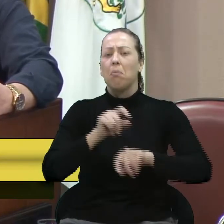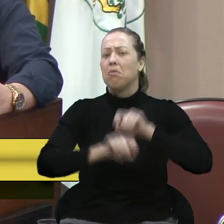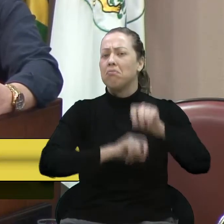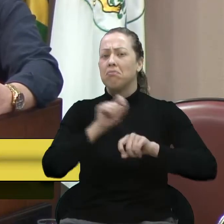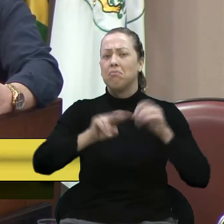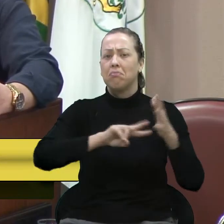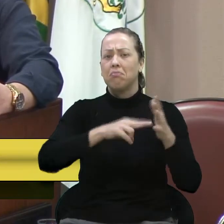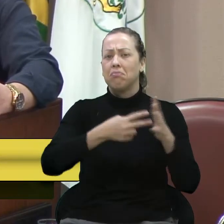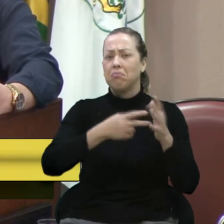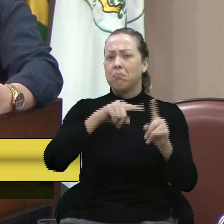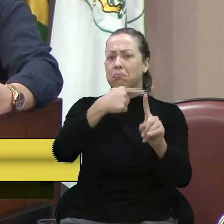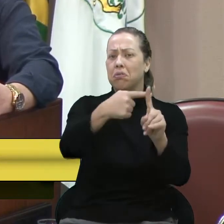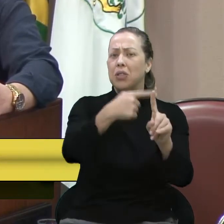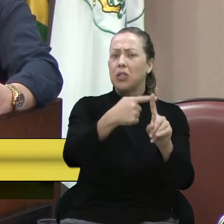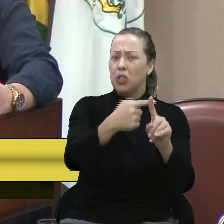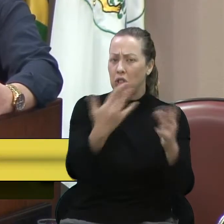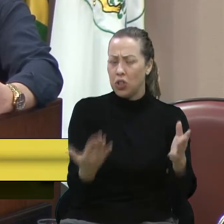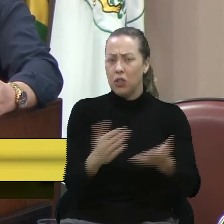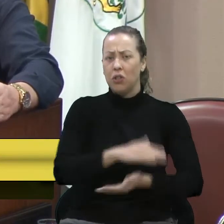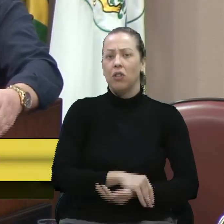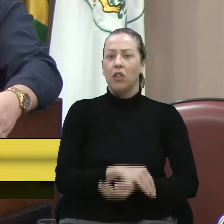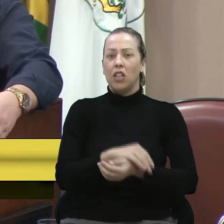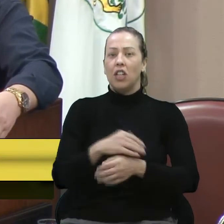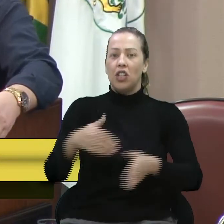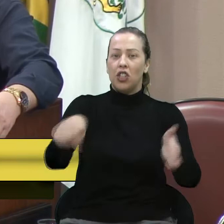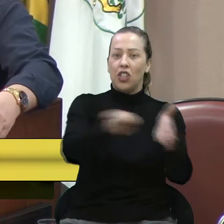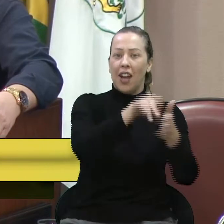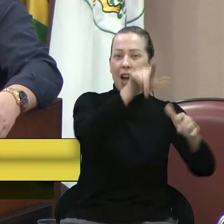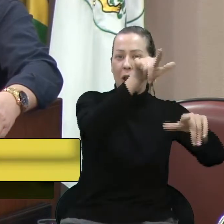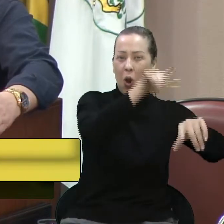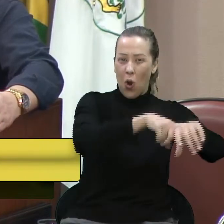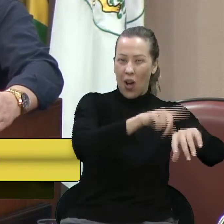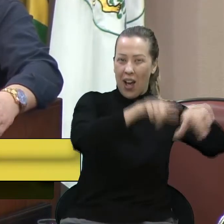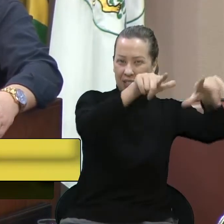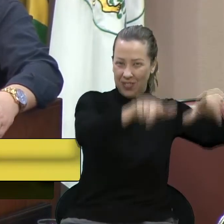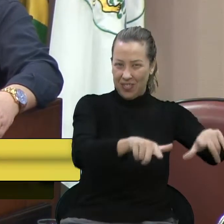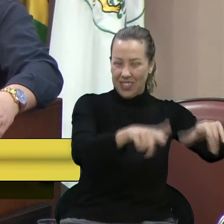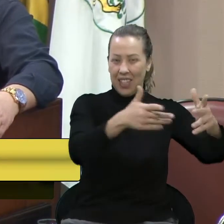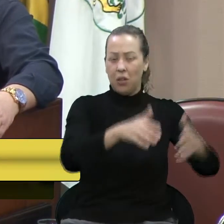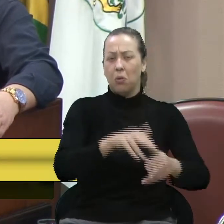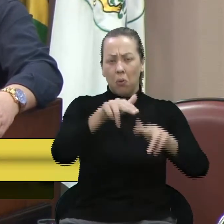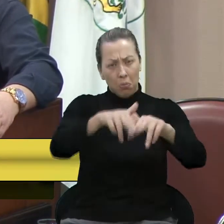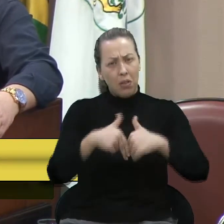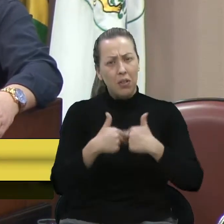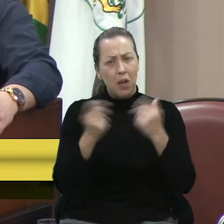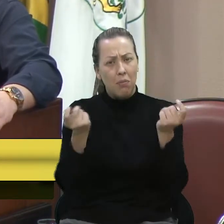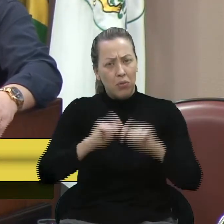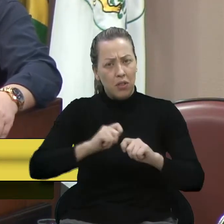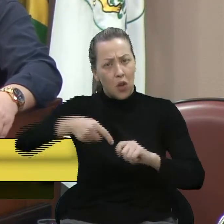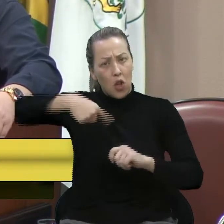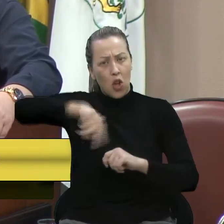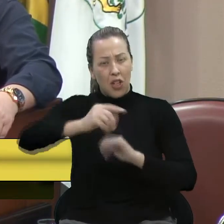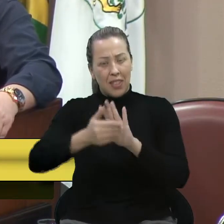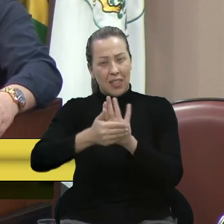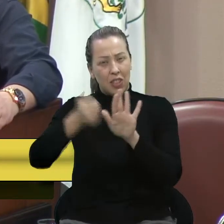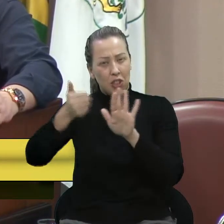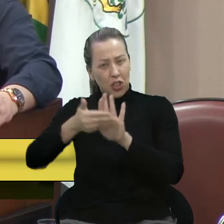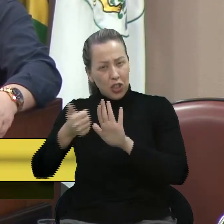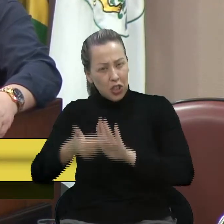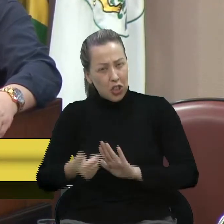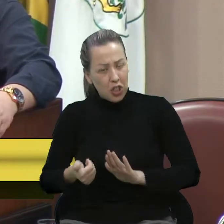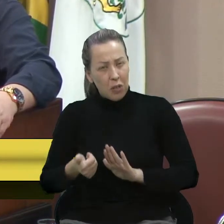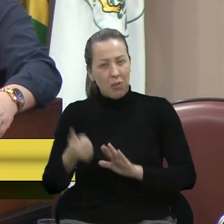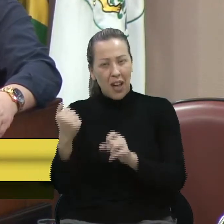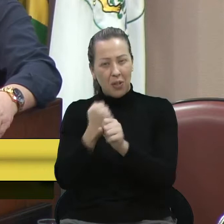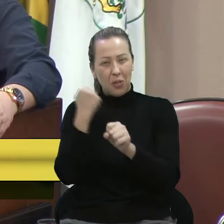que essas pessoas chegariam ao seu destino. Então a gente entende que é possível, a partir do momento que a gente retirou, com a